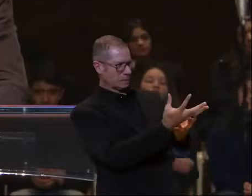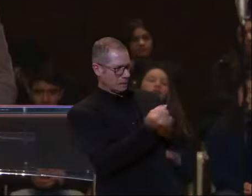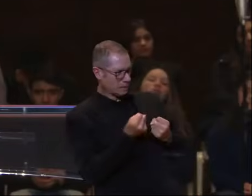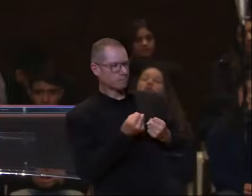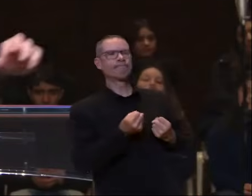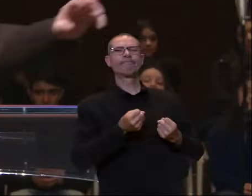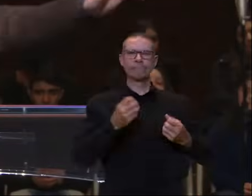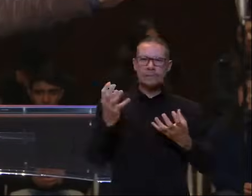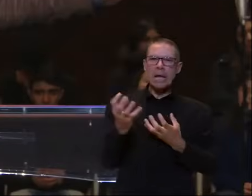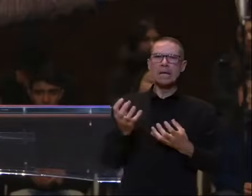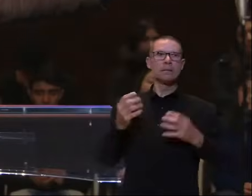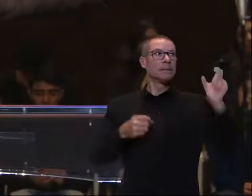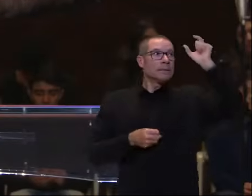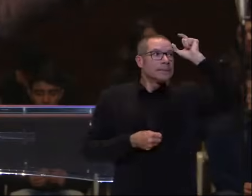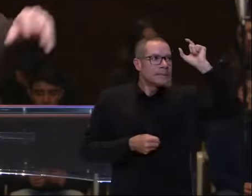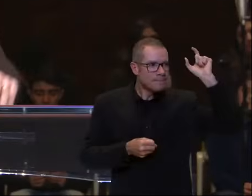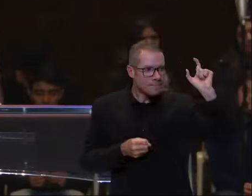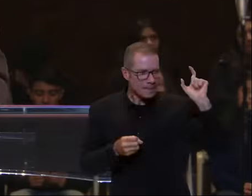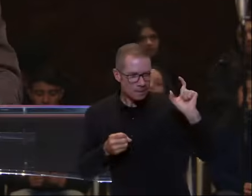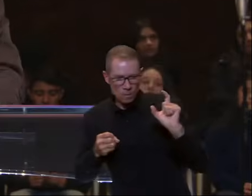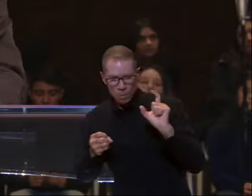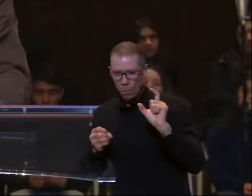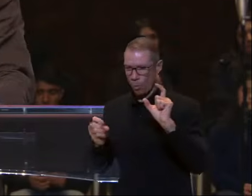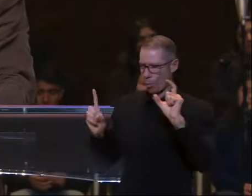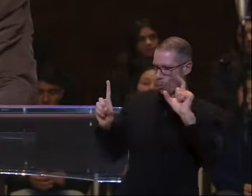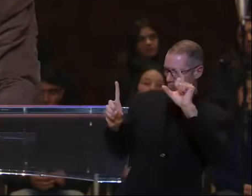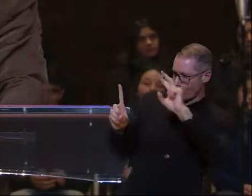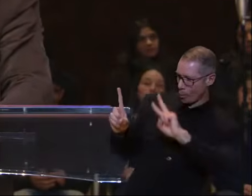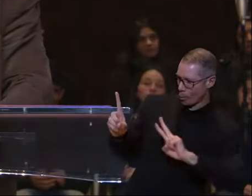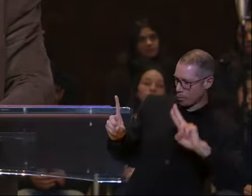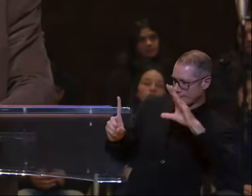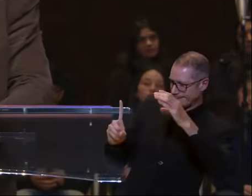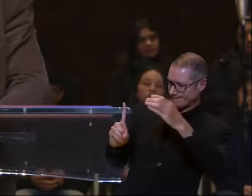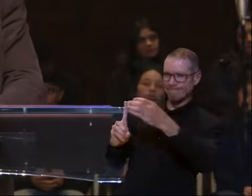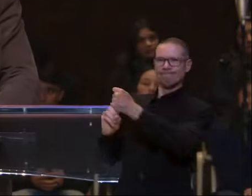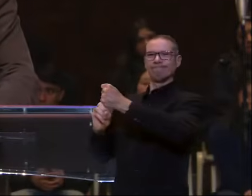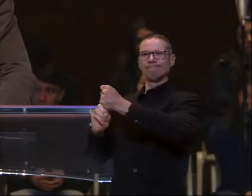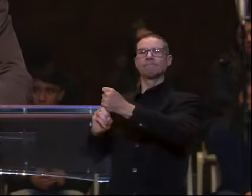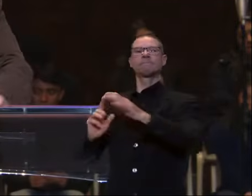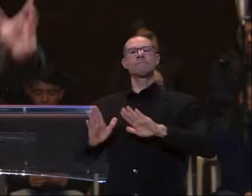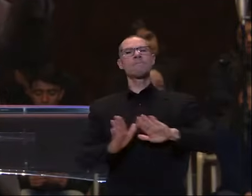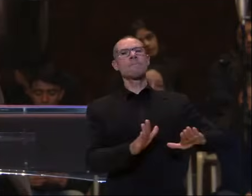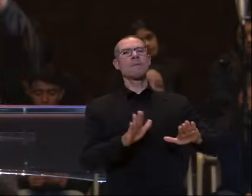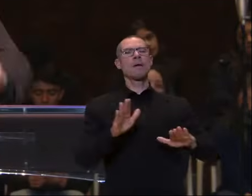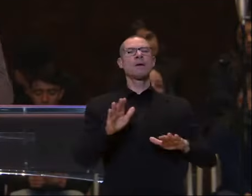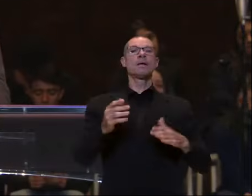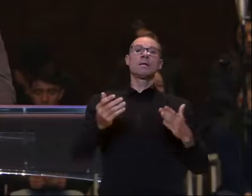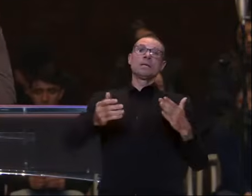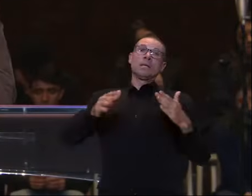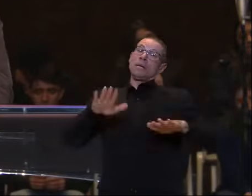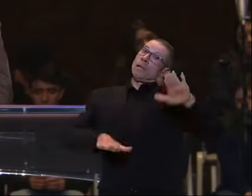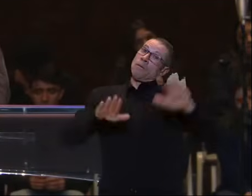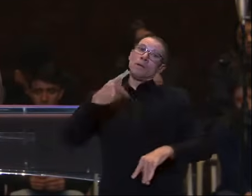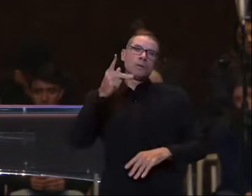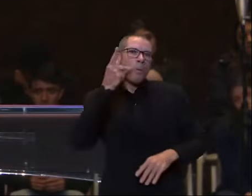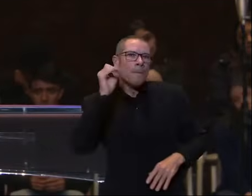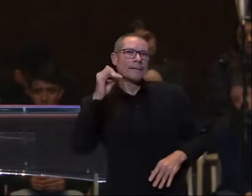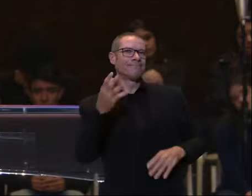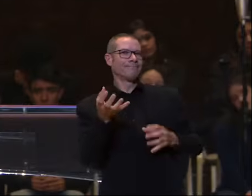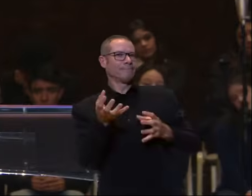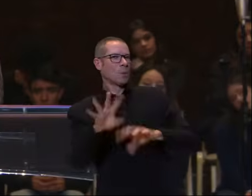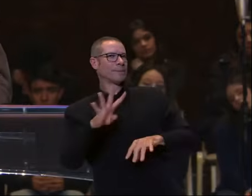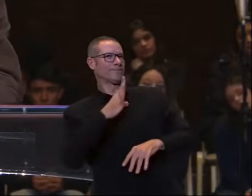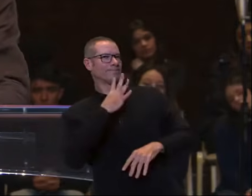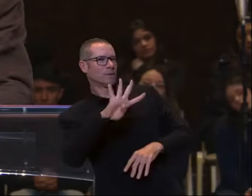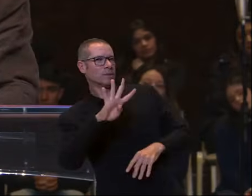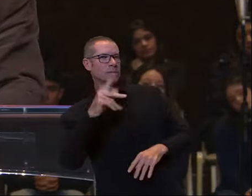acolhidas, e o inimigo usa tudo isso para as aprisionar. Talvez o teu pai não quis te conhecer,